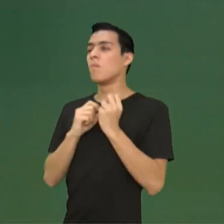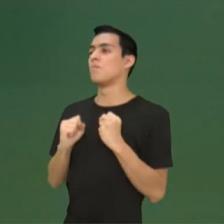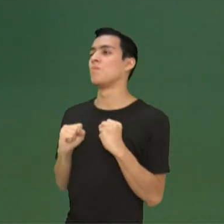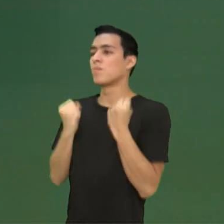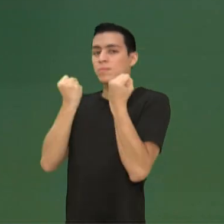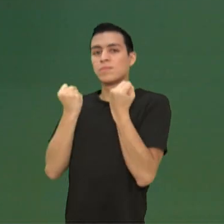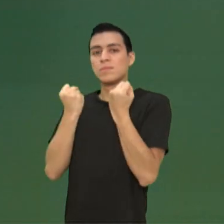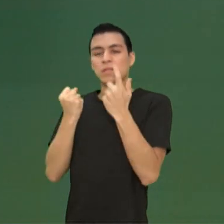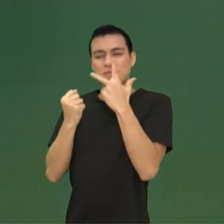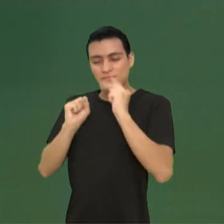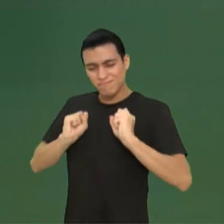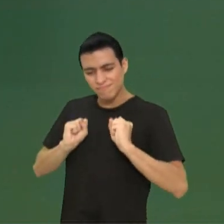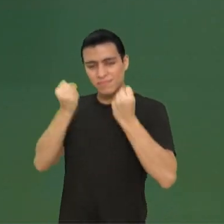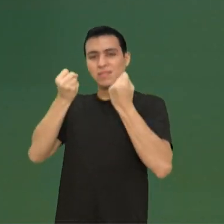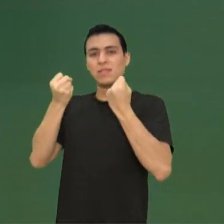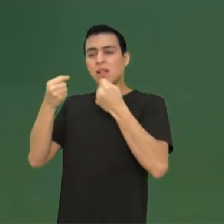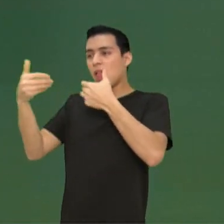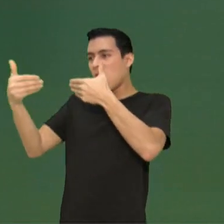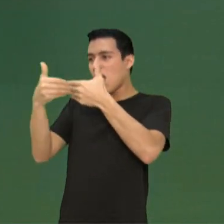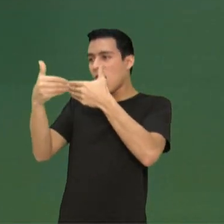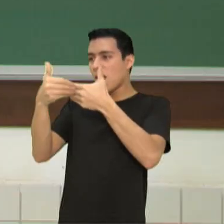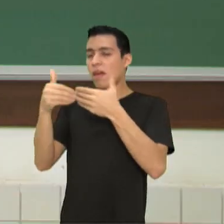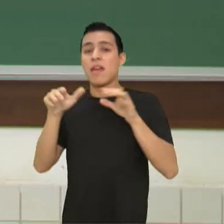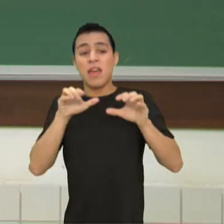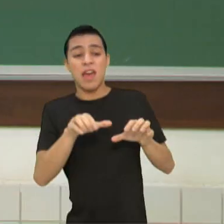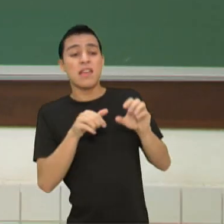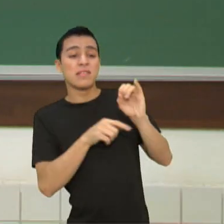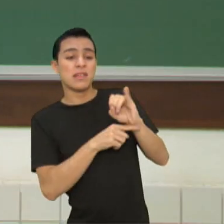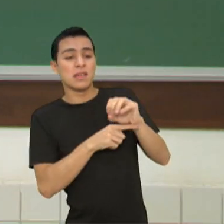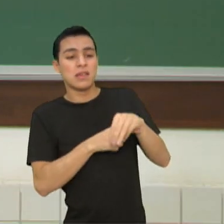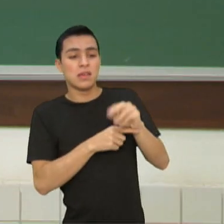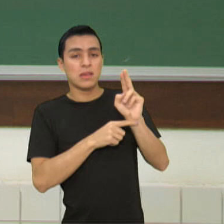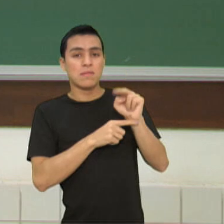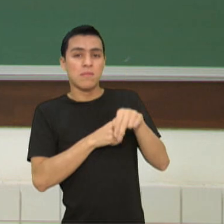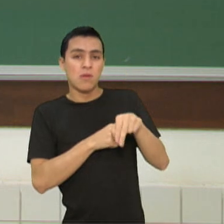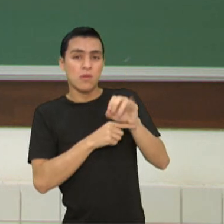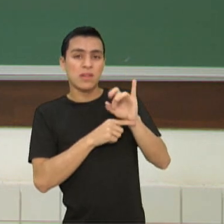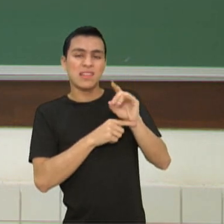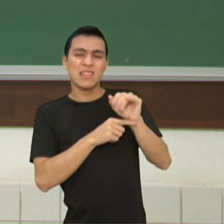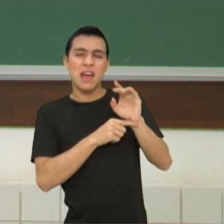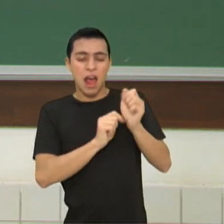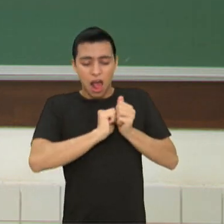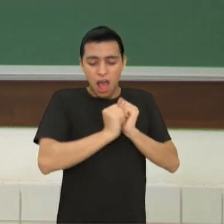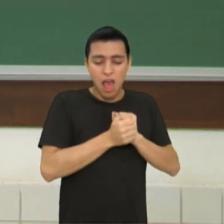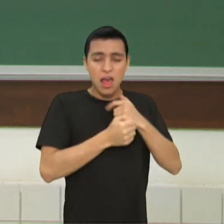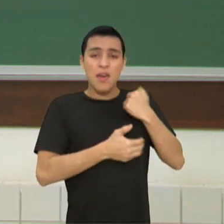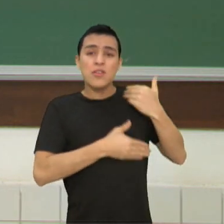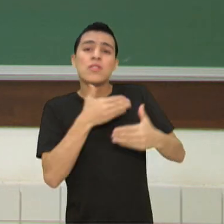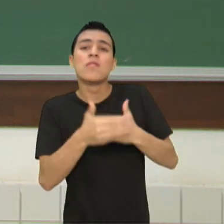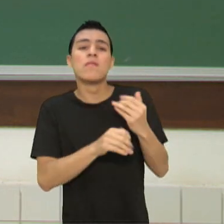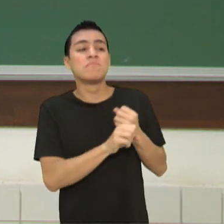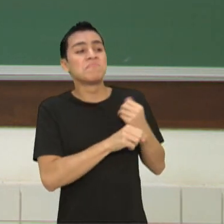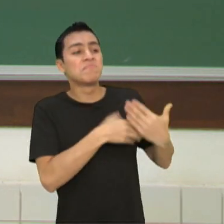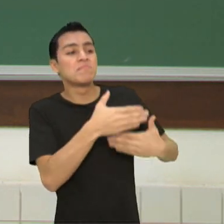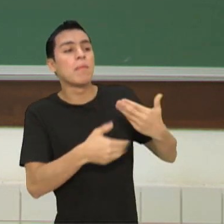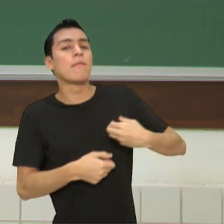eu crio essa defesa. Essa é a imunidade adaptativa, que eu vou desenvolver durante a minha